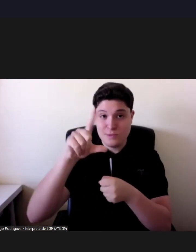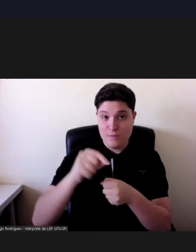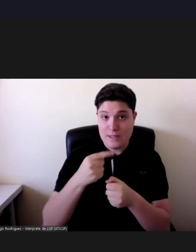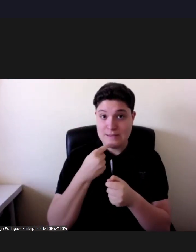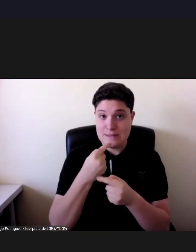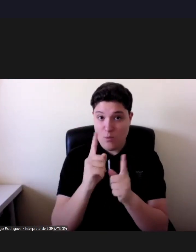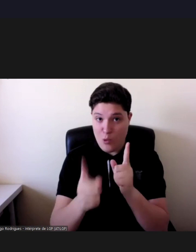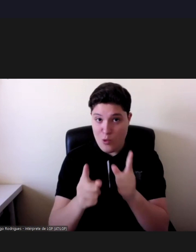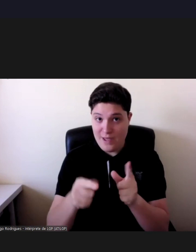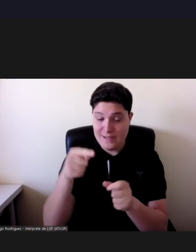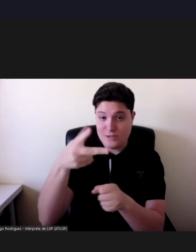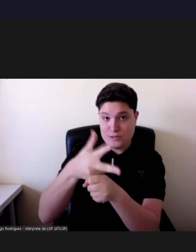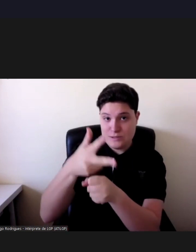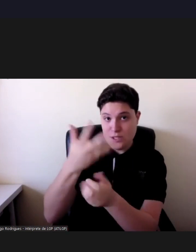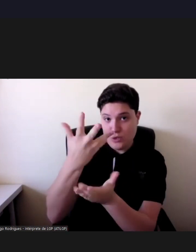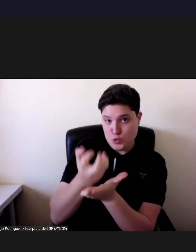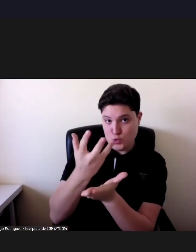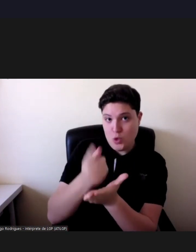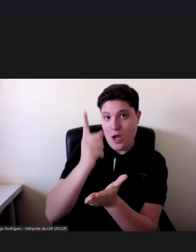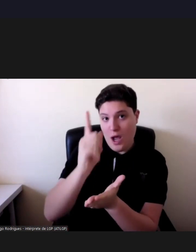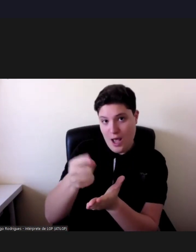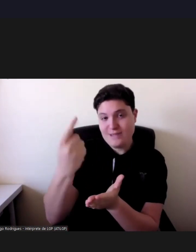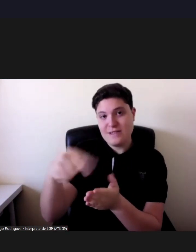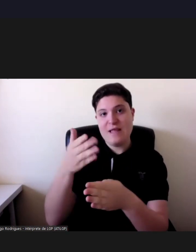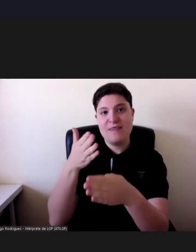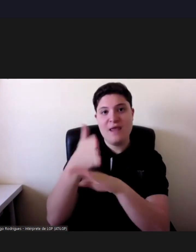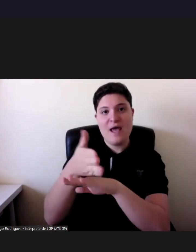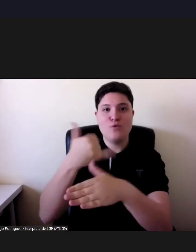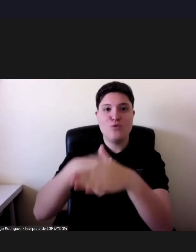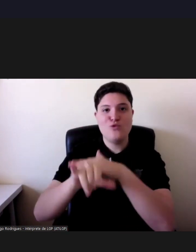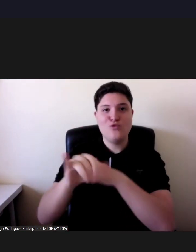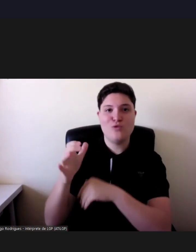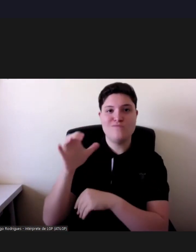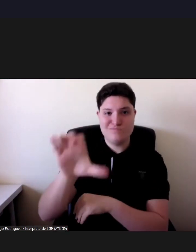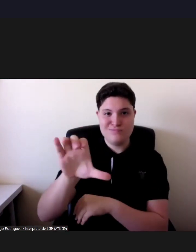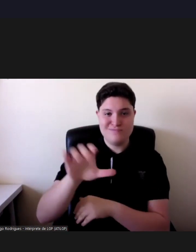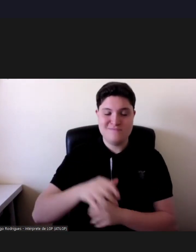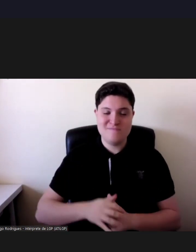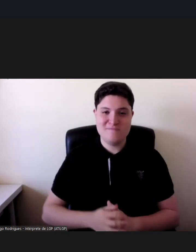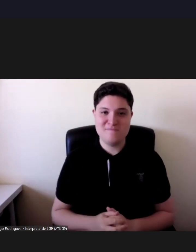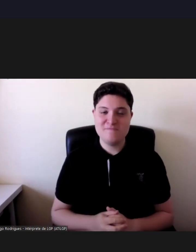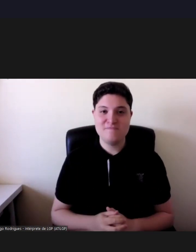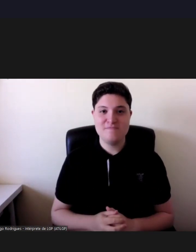esta sessão é gravada e transmitida ao vivo através do canal de YouTube do INA.